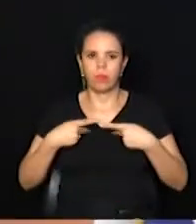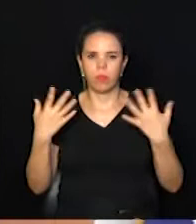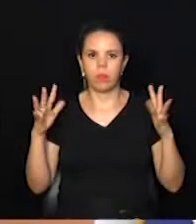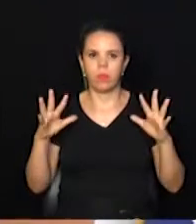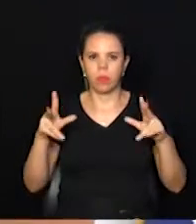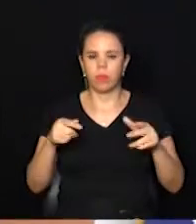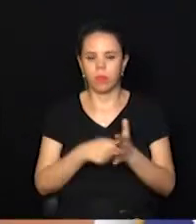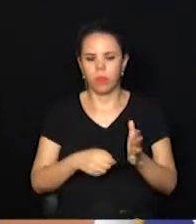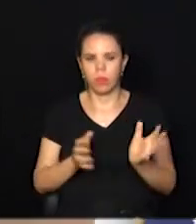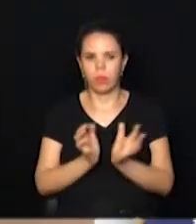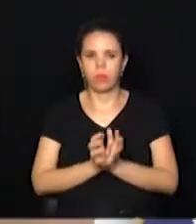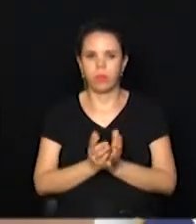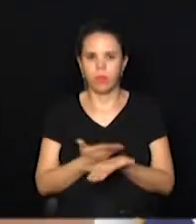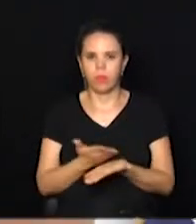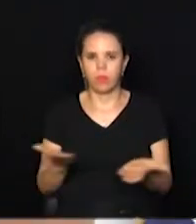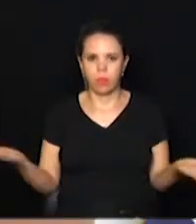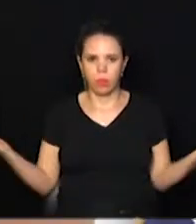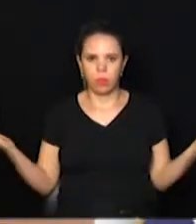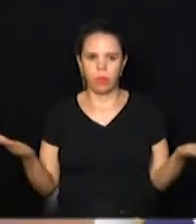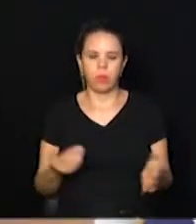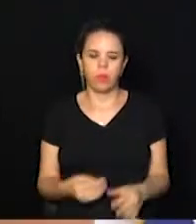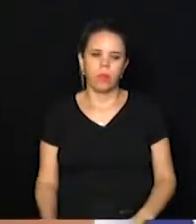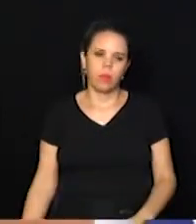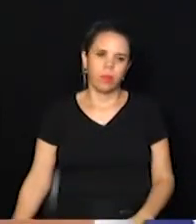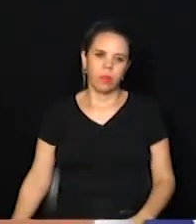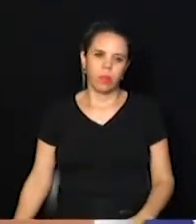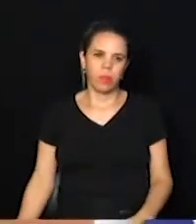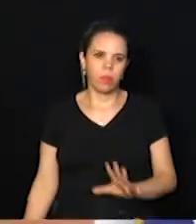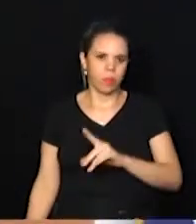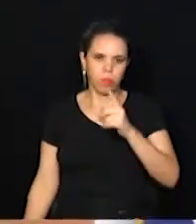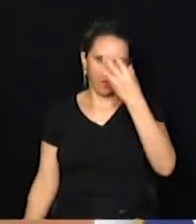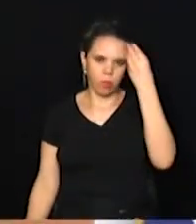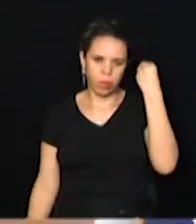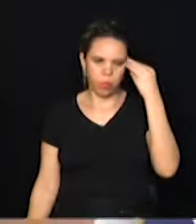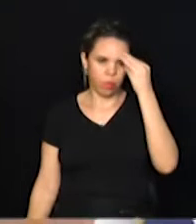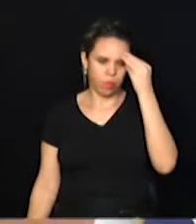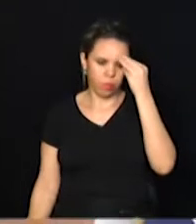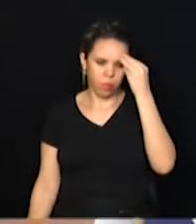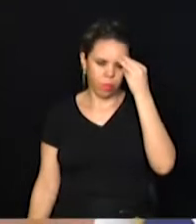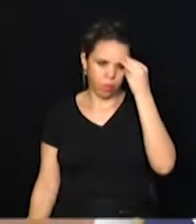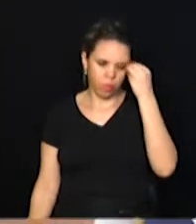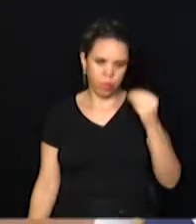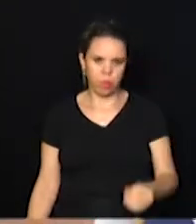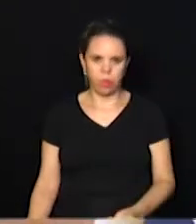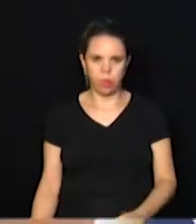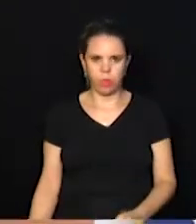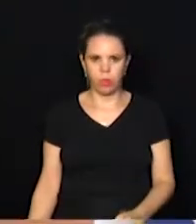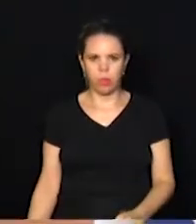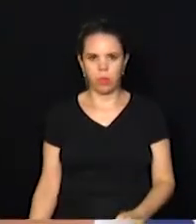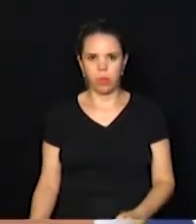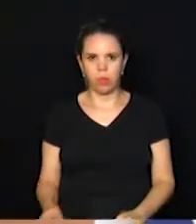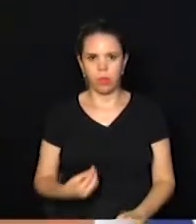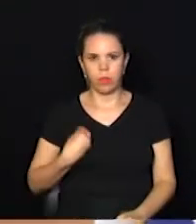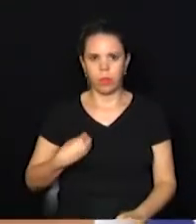toda a militância, todos vocês que não deixaram e não deixam a memória do Toninho apagar. Toninho,